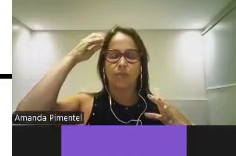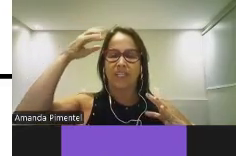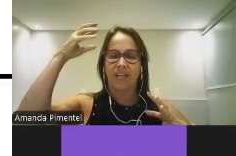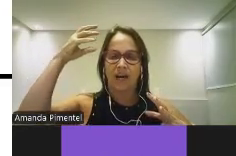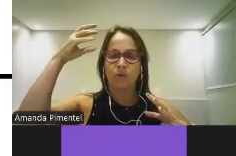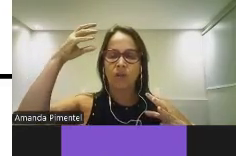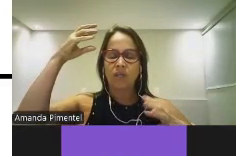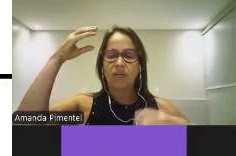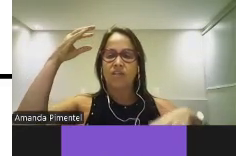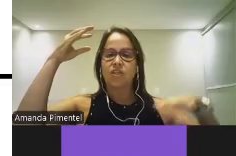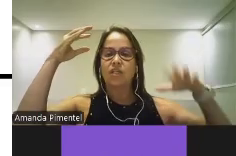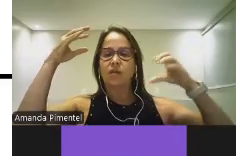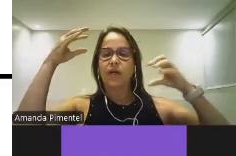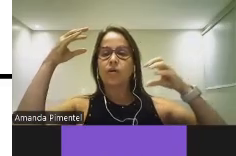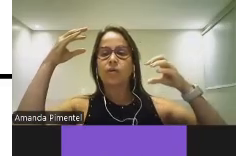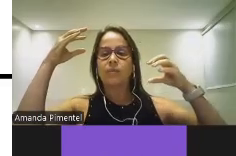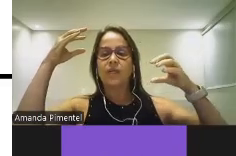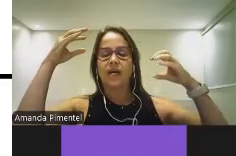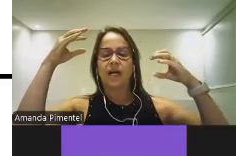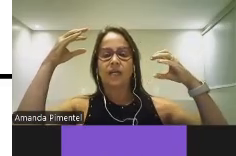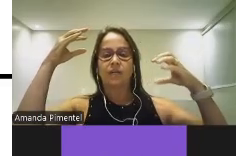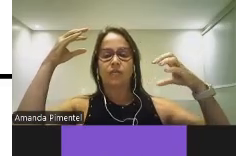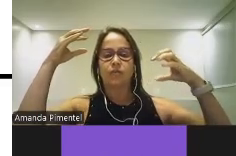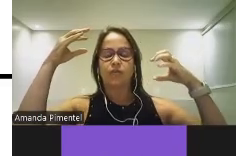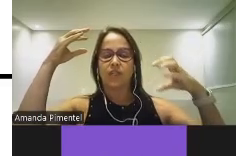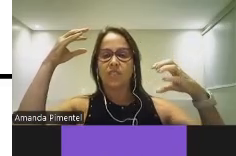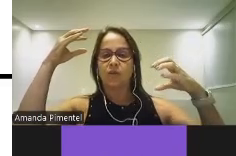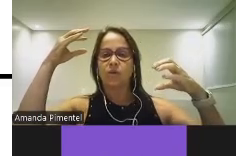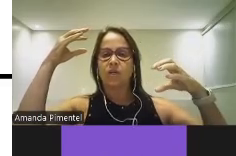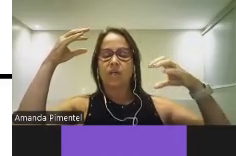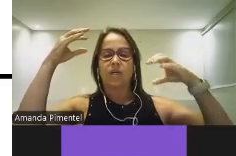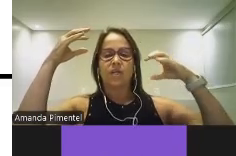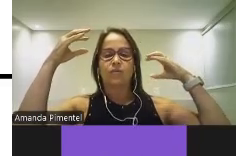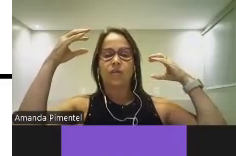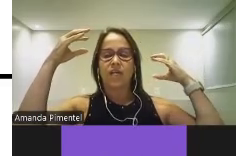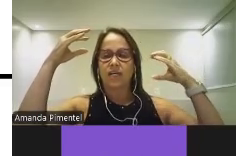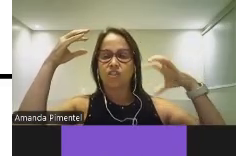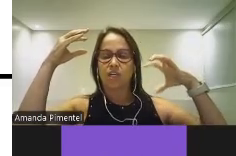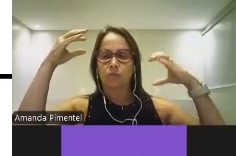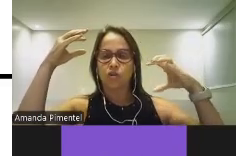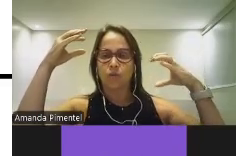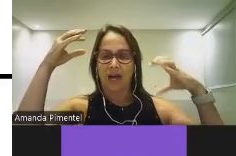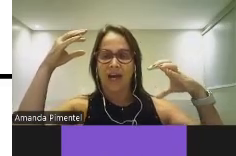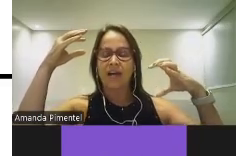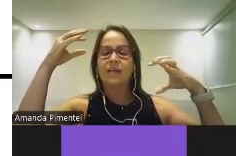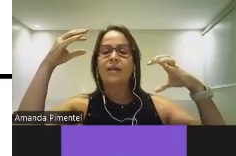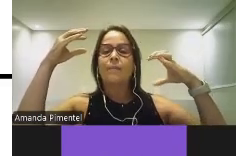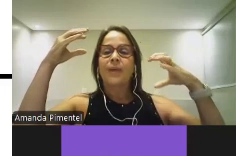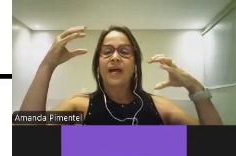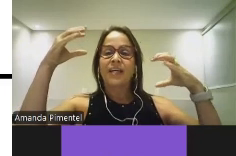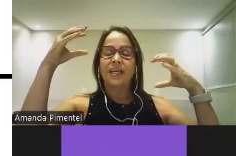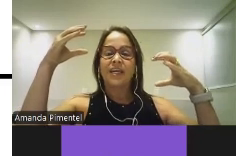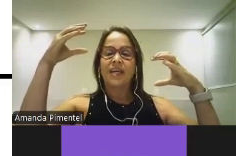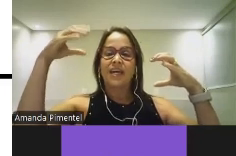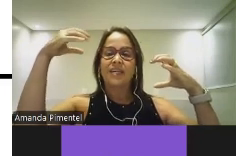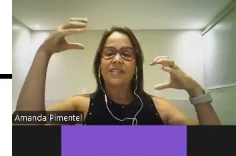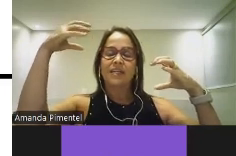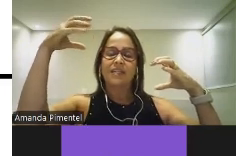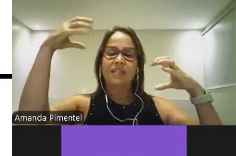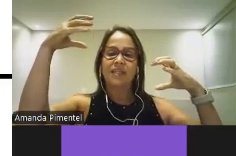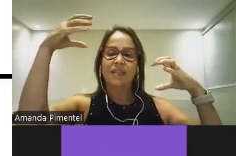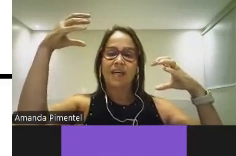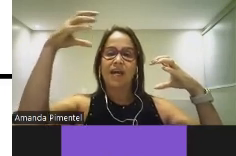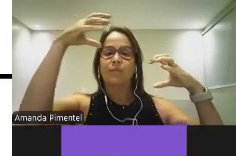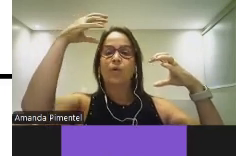nível mental, que a gente tem uma economia a nível físico, em nível de energia muscular, para que